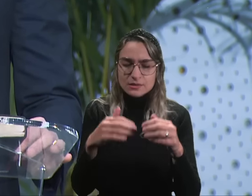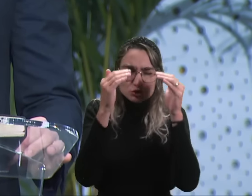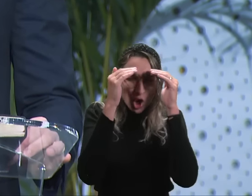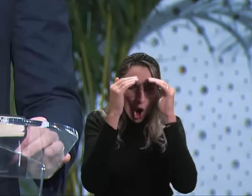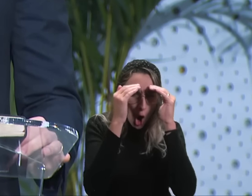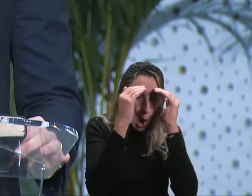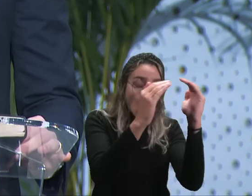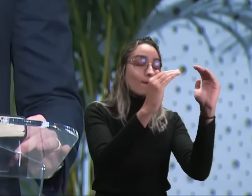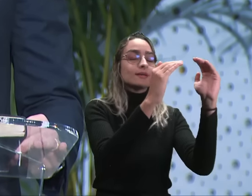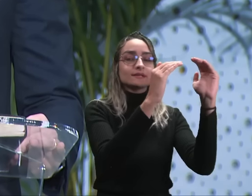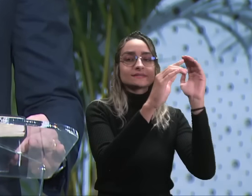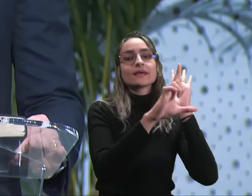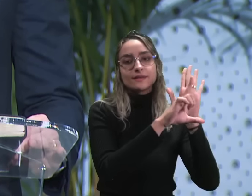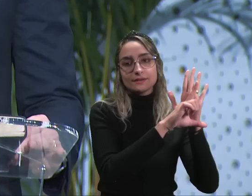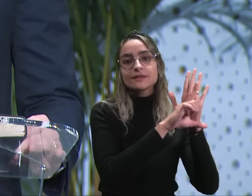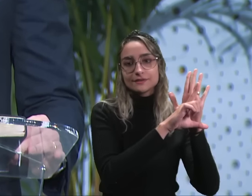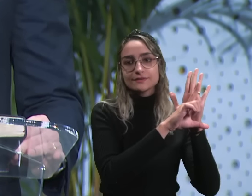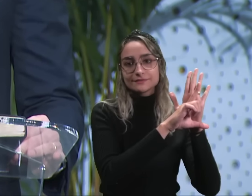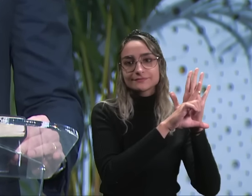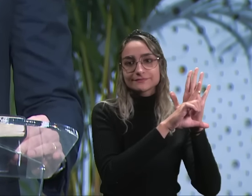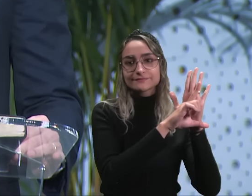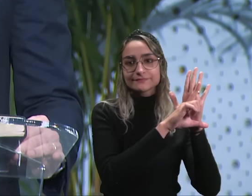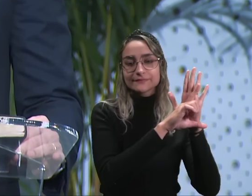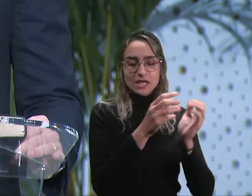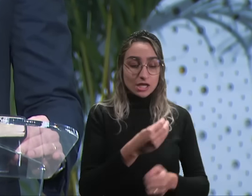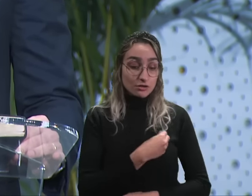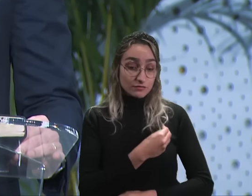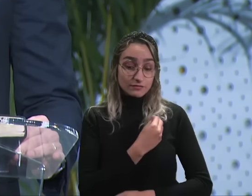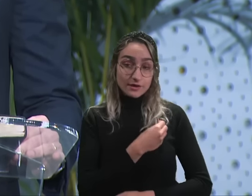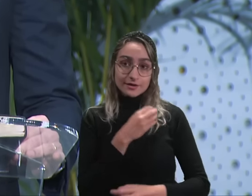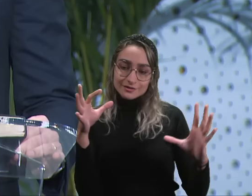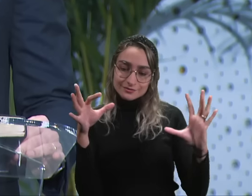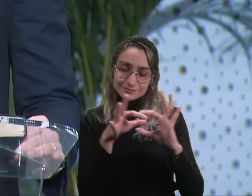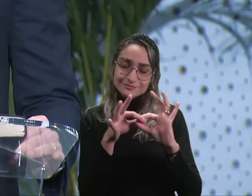vivermos de acordo com eles